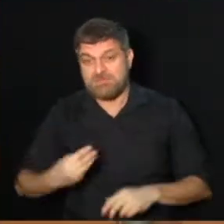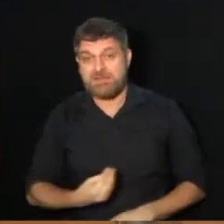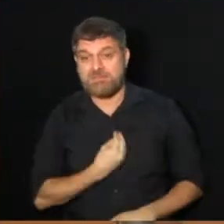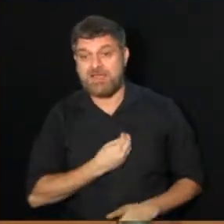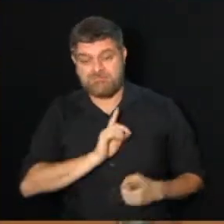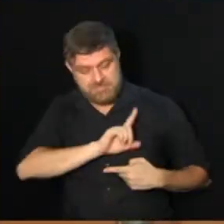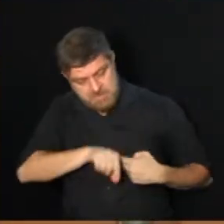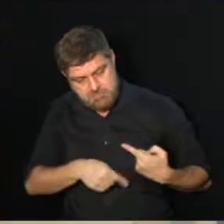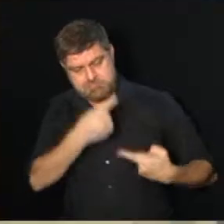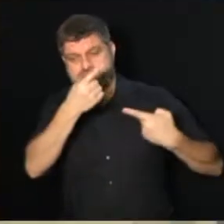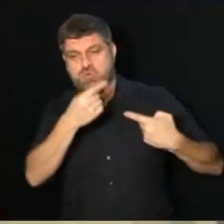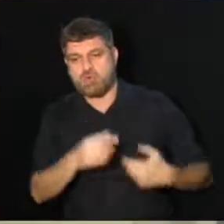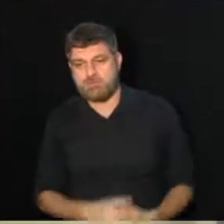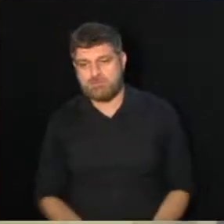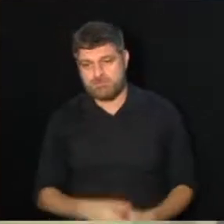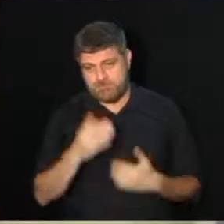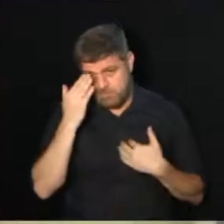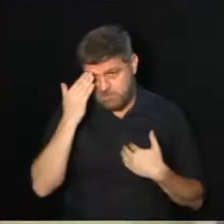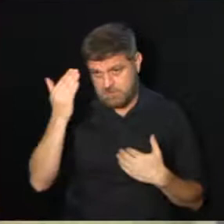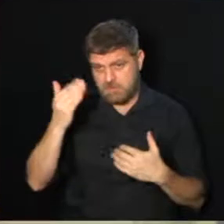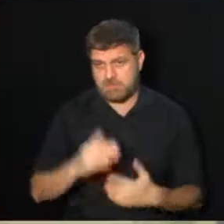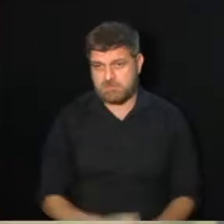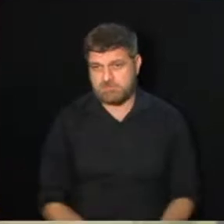pessoas. Obrigado.